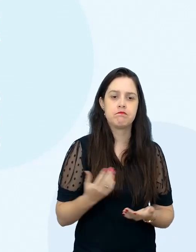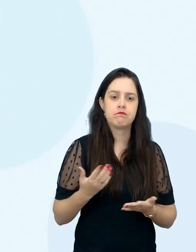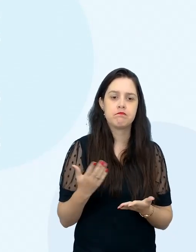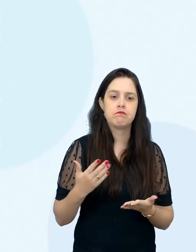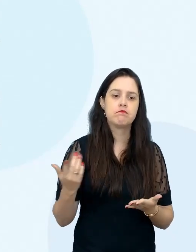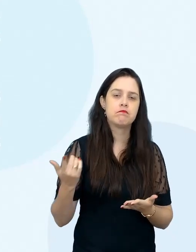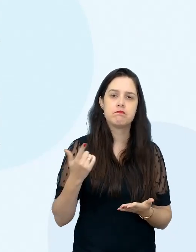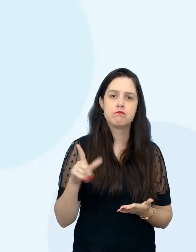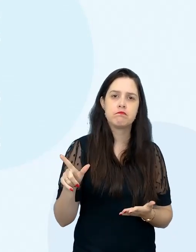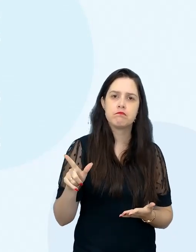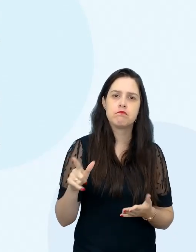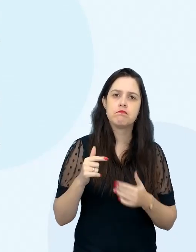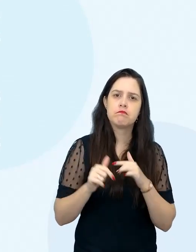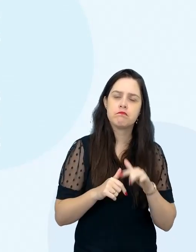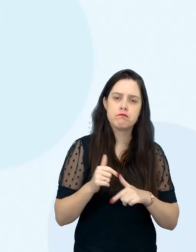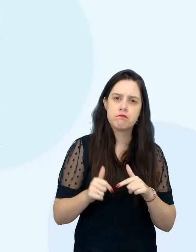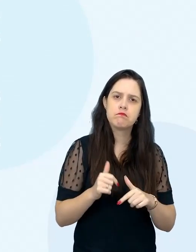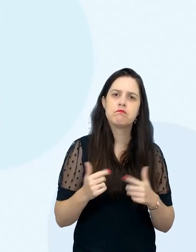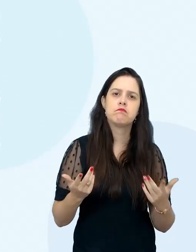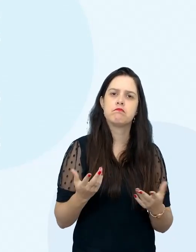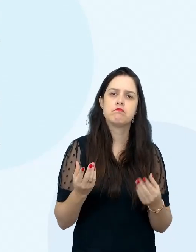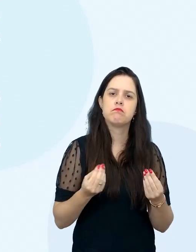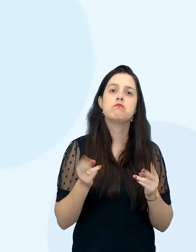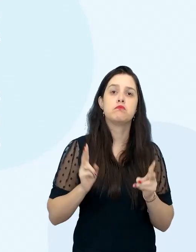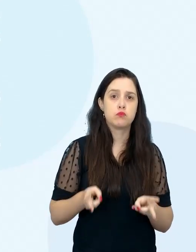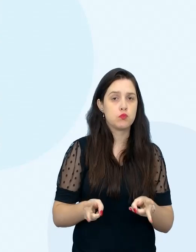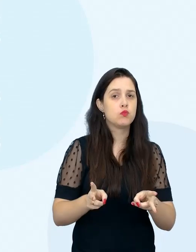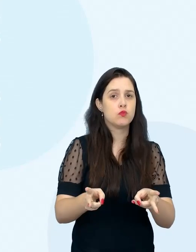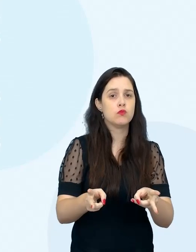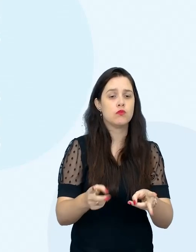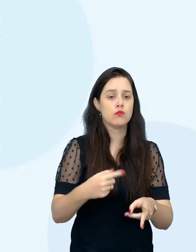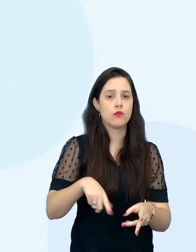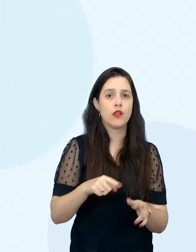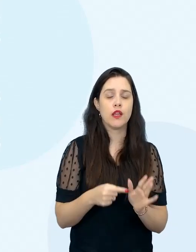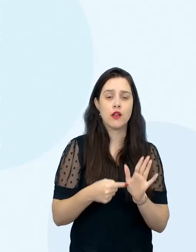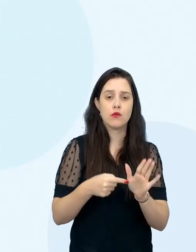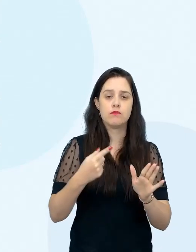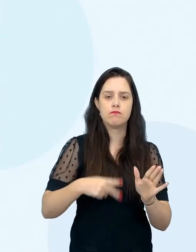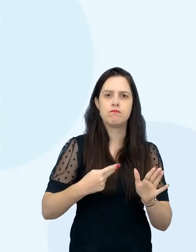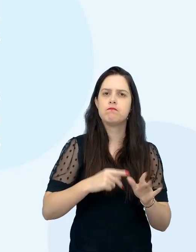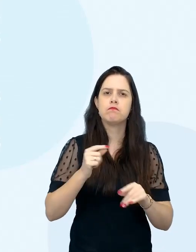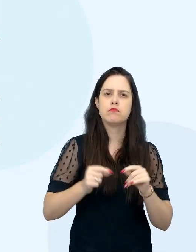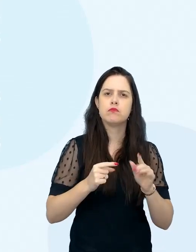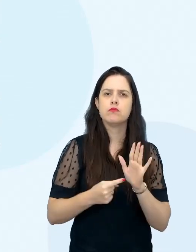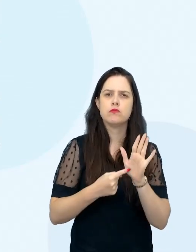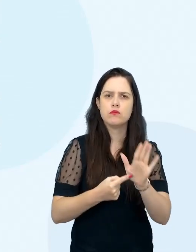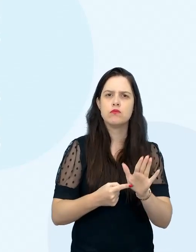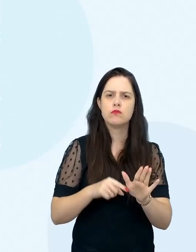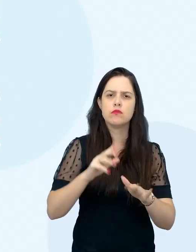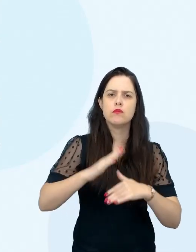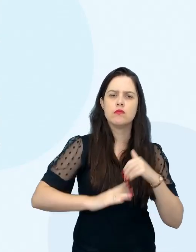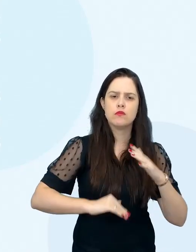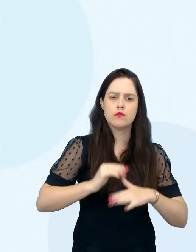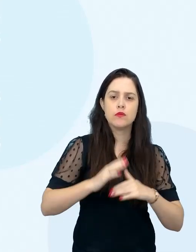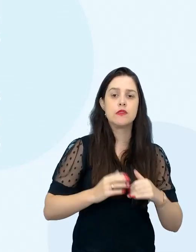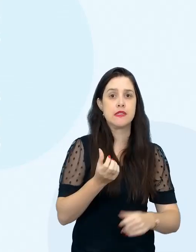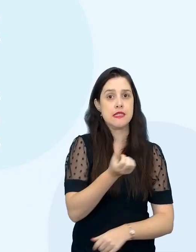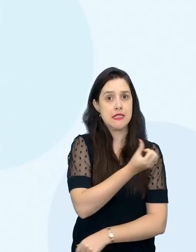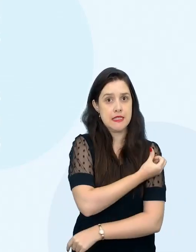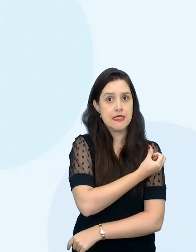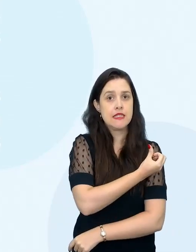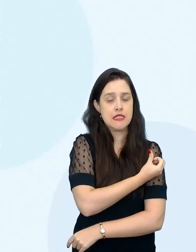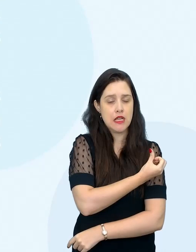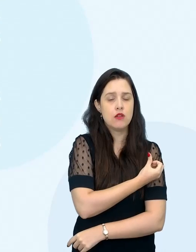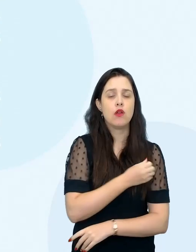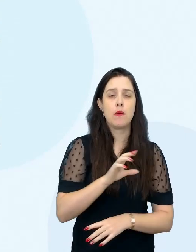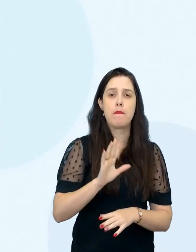sugestões de como pode ser trabalhado aí a recuperação contínua. Aqui no caso, a gente apresentou todas as habilidades do 6º ano, mas a gente